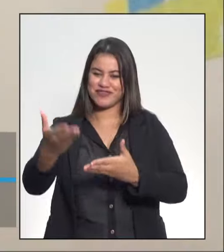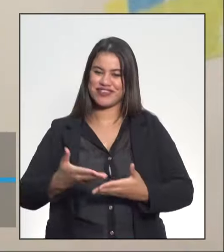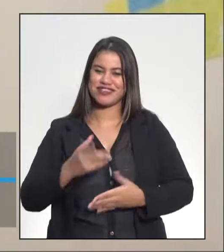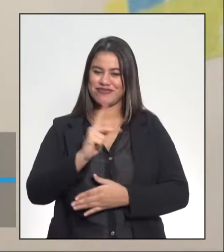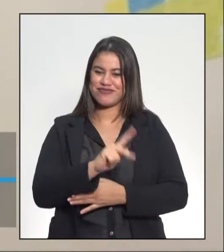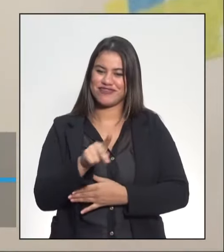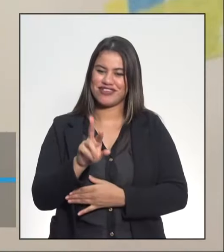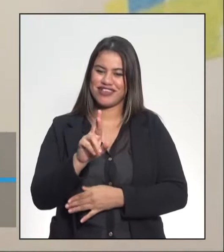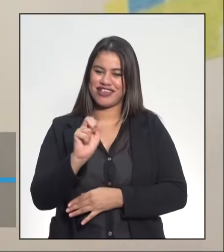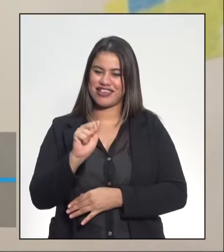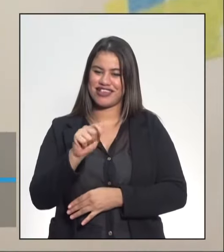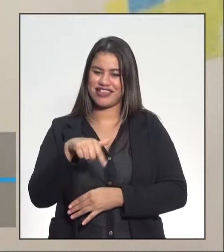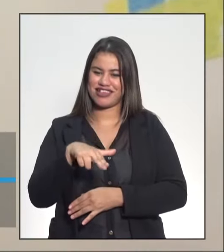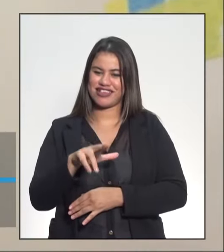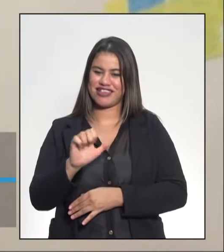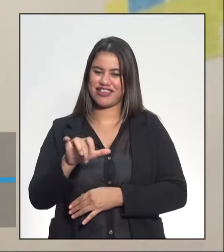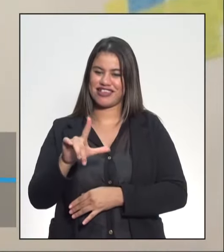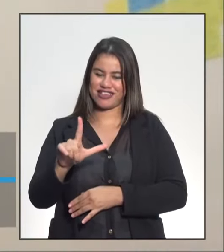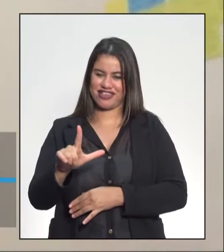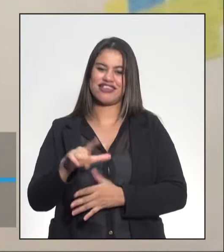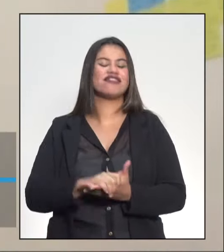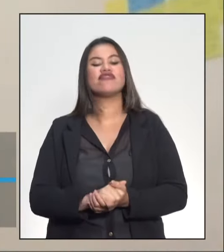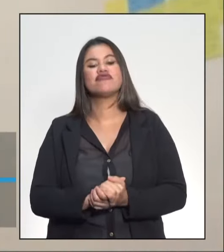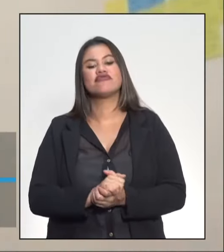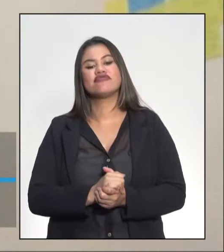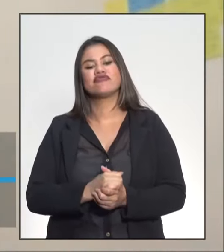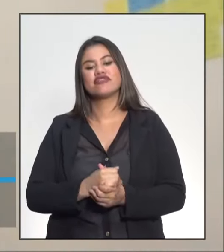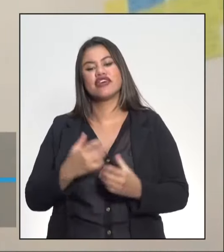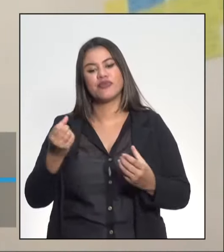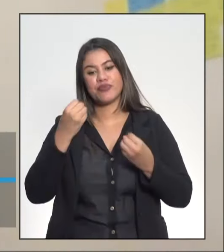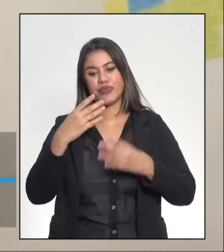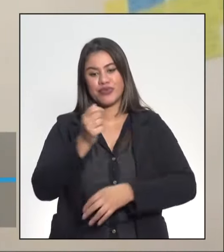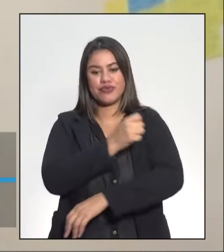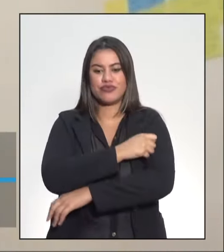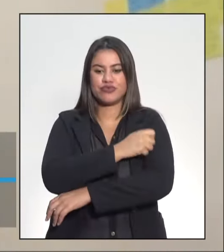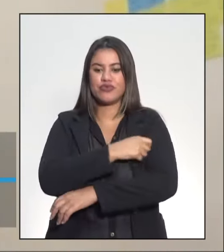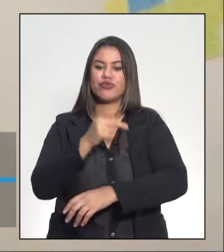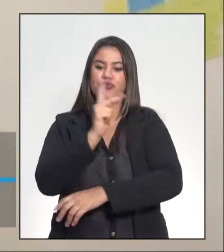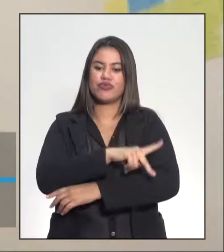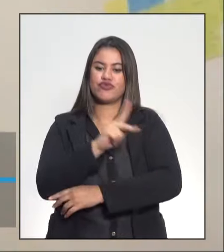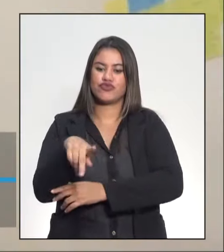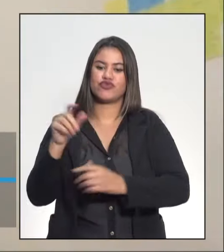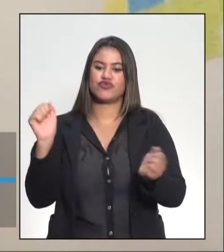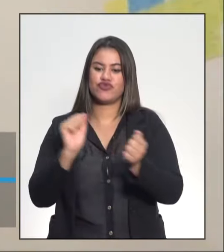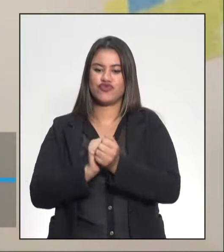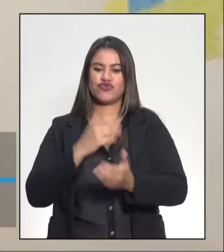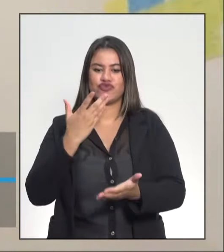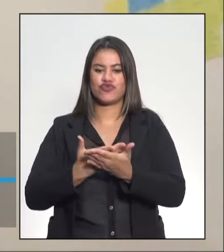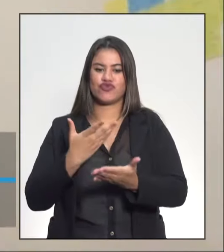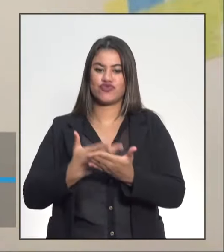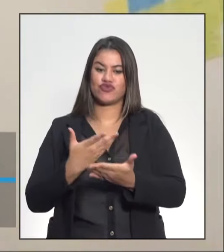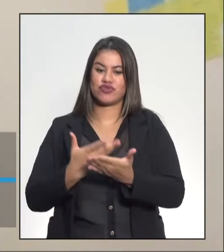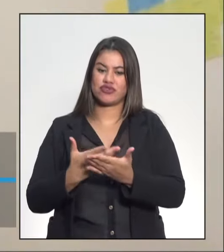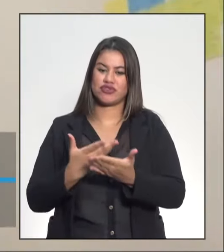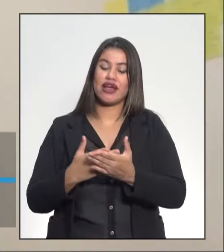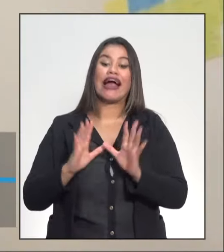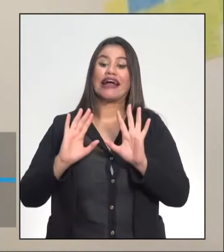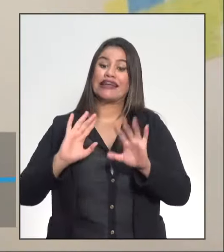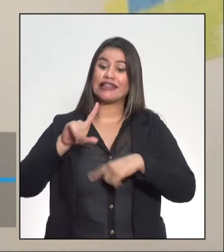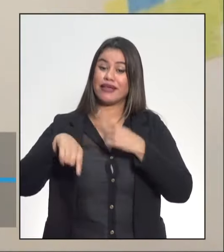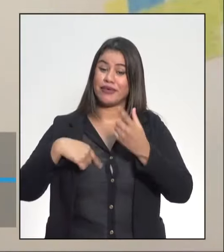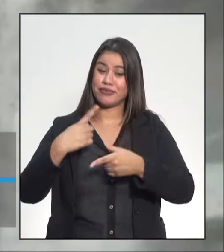bacana que tanto aluno quanto professora estejam aqui assistindo essa aula, que é extremamente importante. Que logo, logo, a professora Juliana, não vou dar spoiler, está